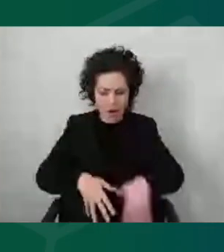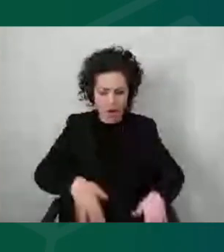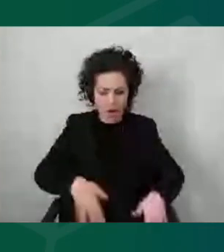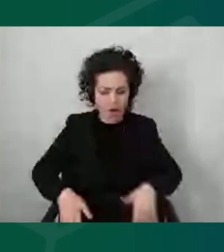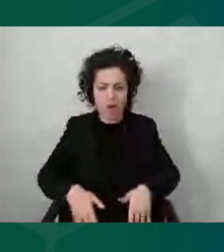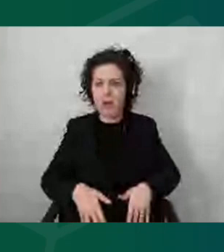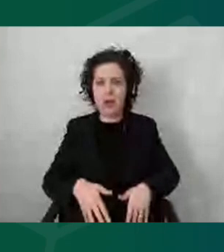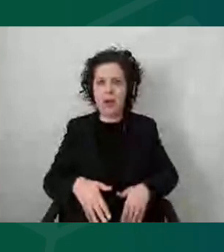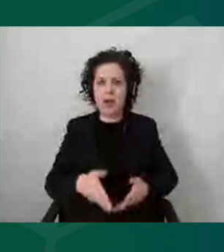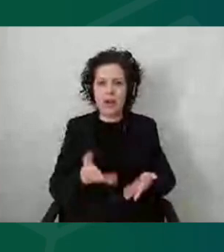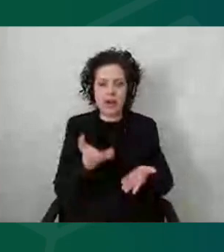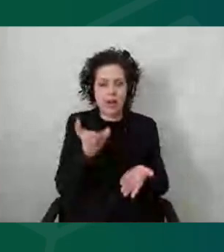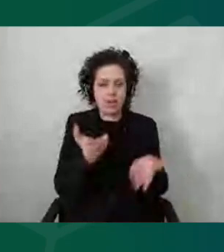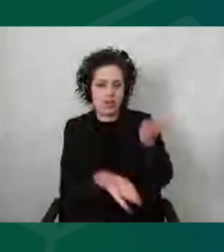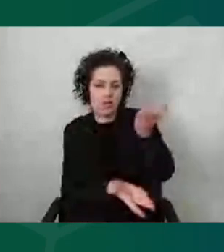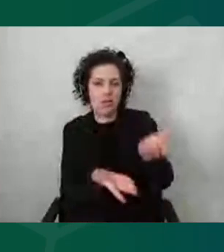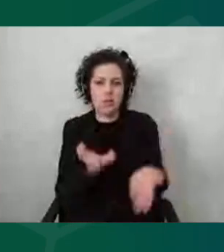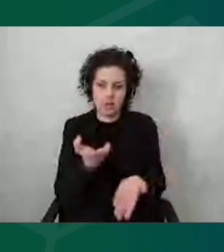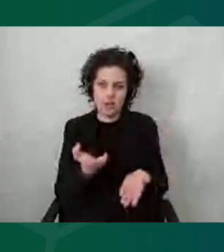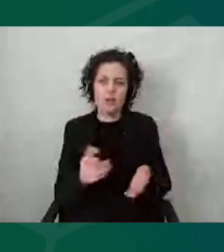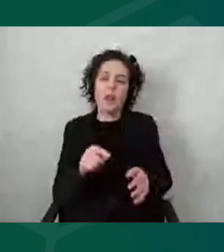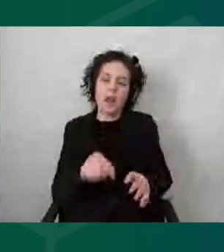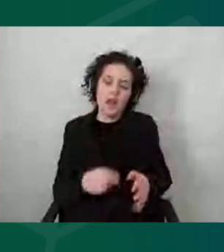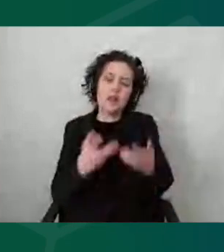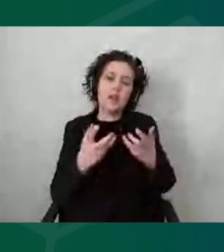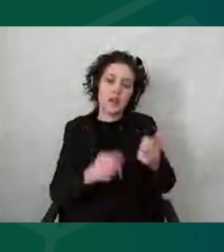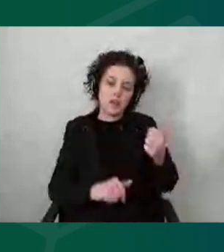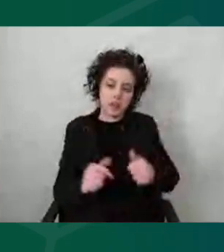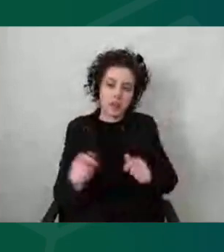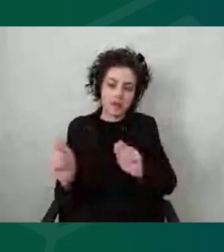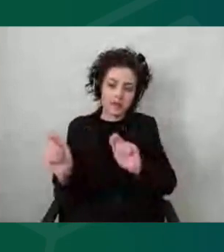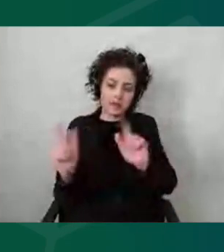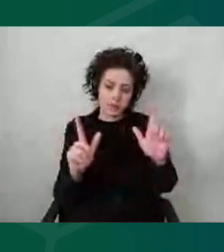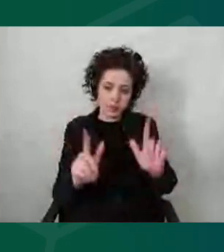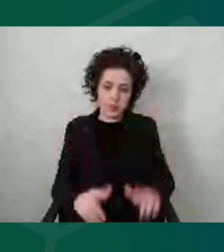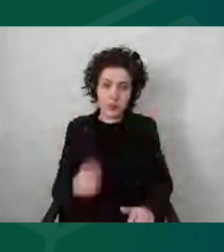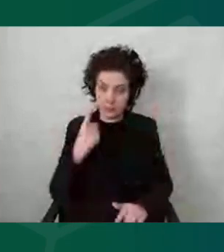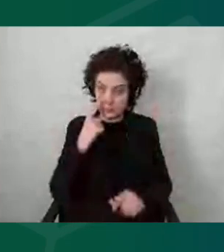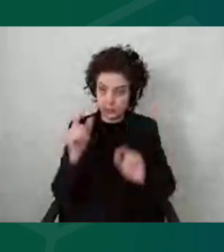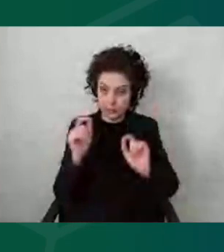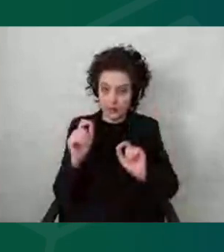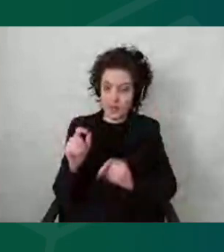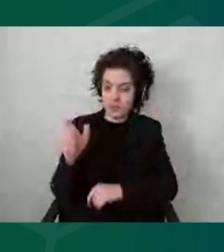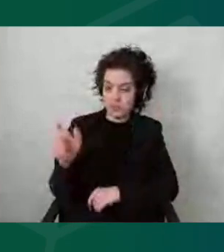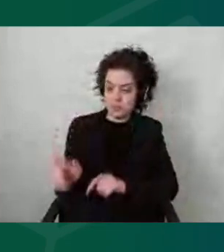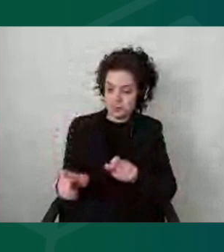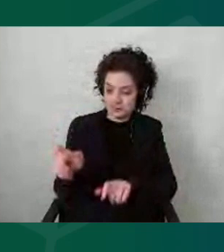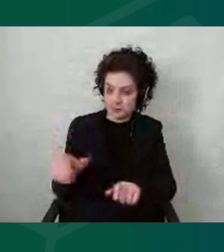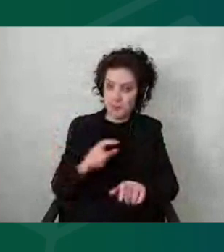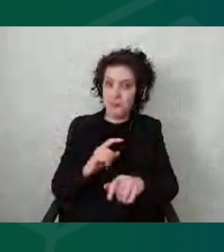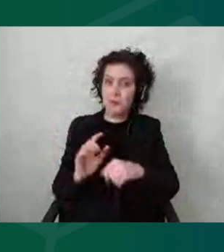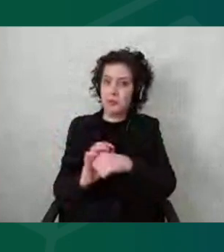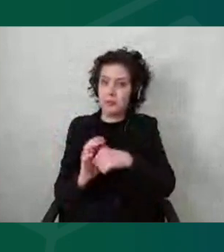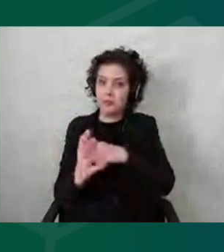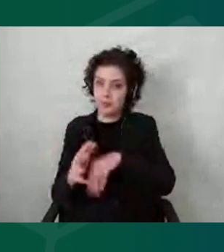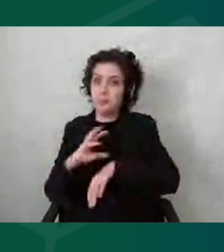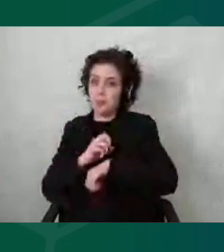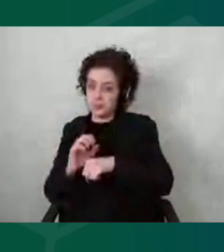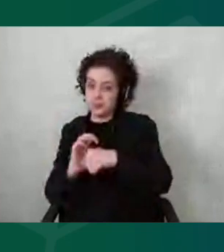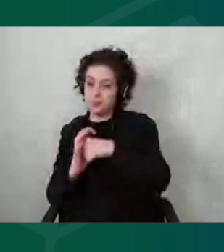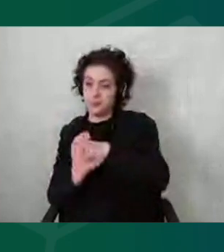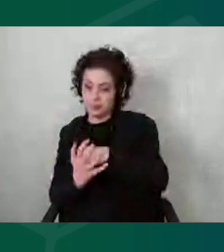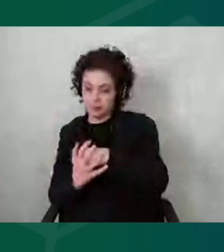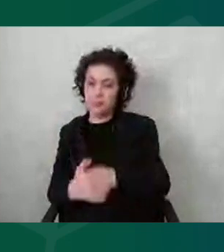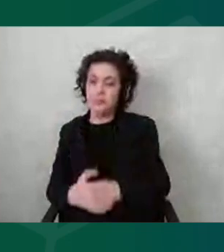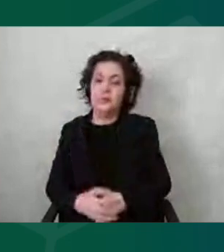querendo avaliar, passo próximo, por favor, nos pacientes com Covid-19, assim como naqueles